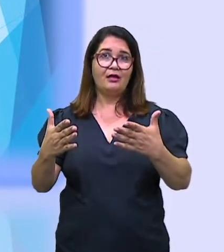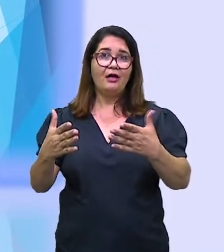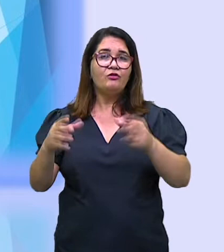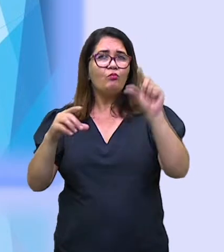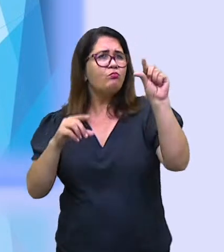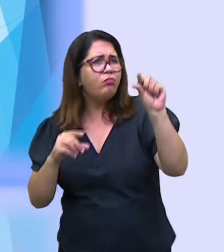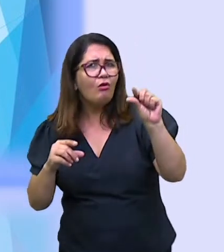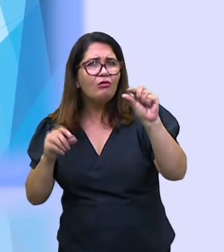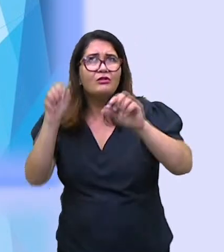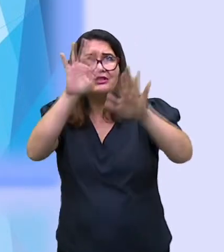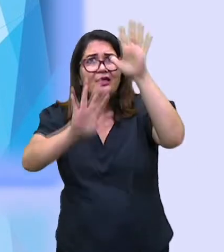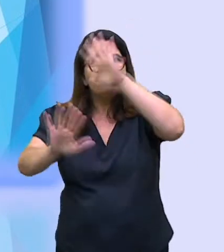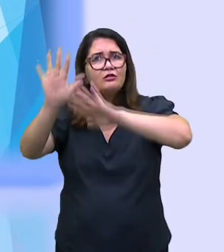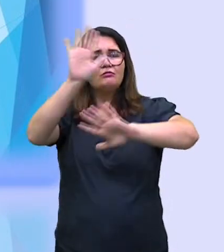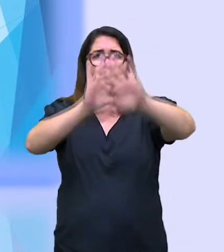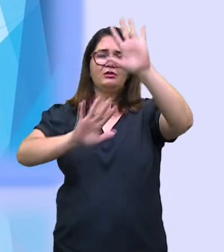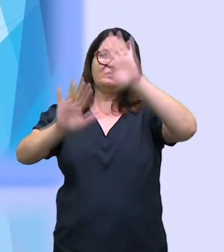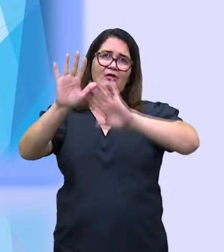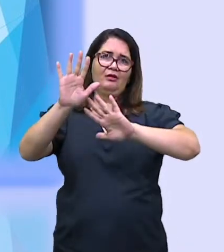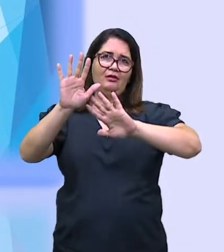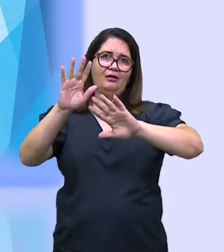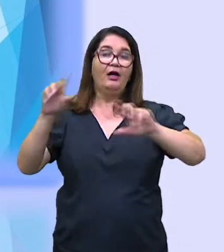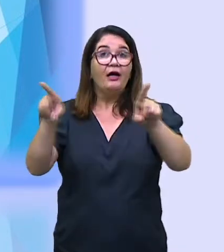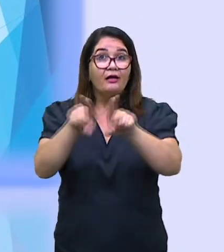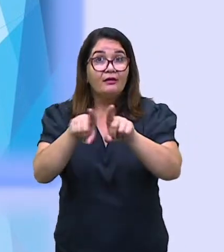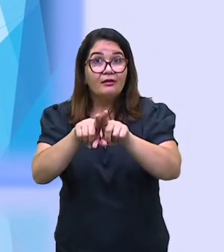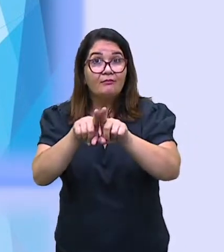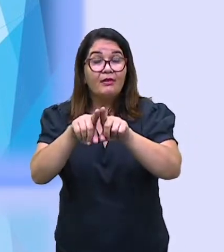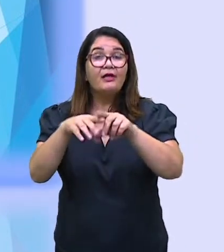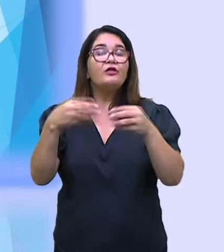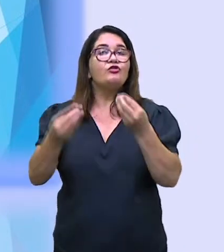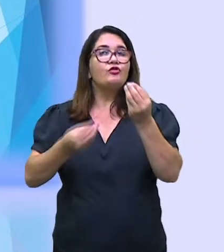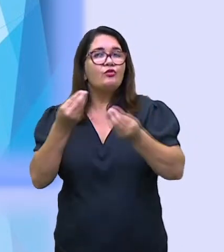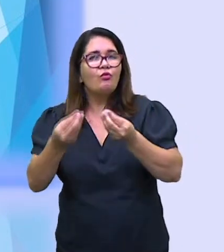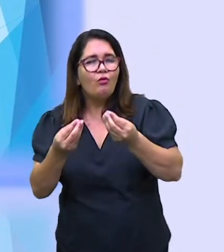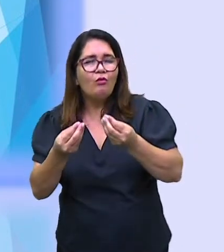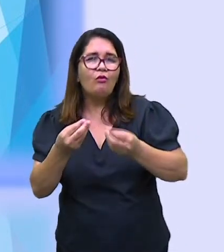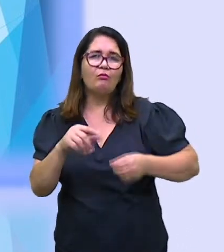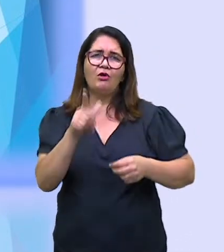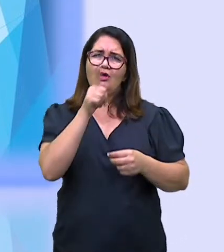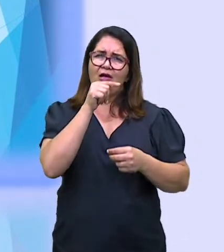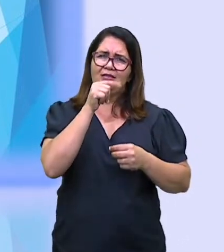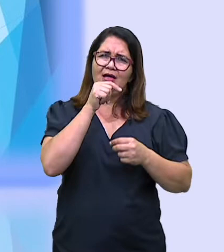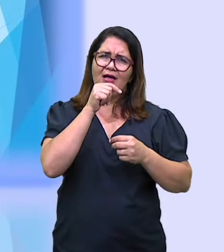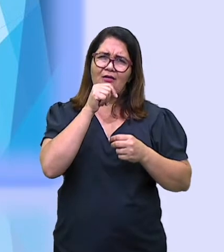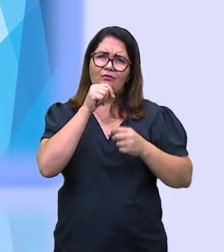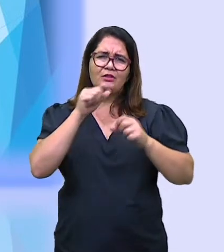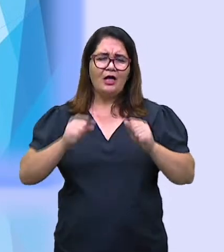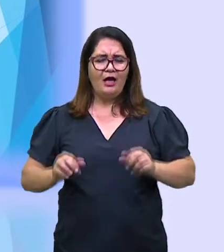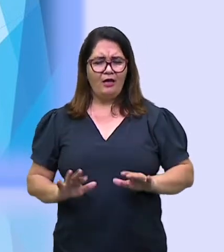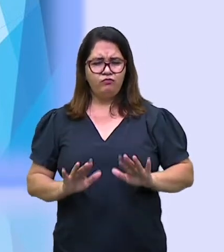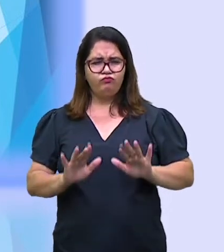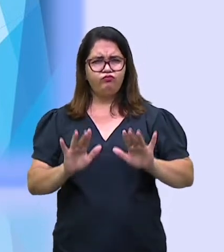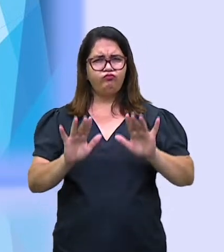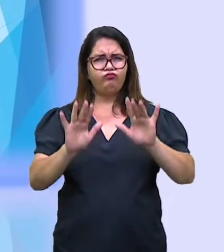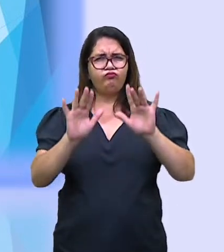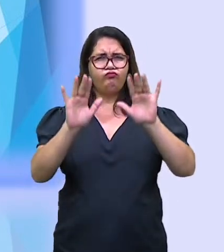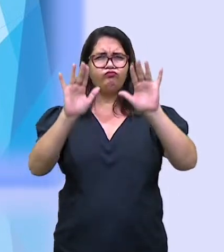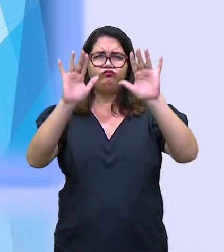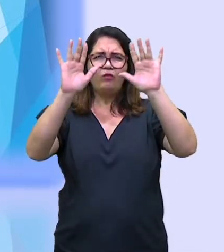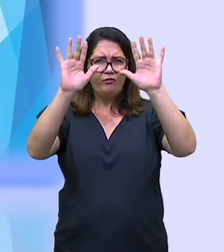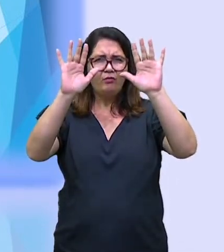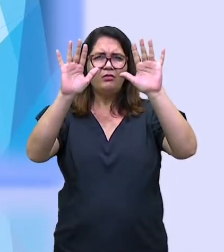provém da evaporação das águas, dos rios, dos mares, dos lagos,